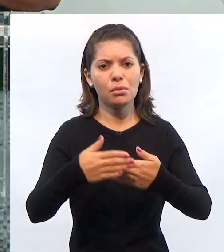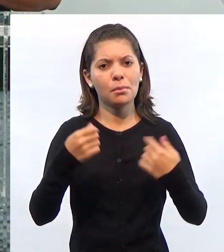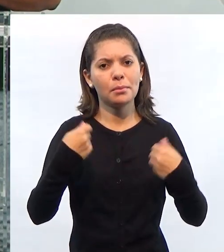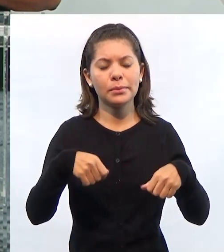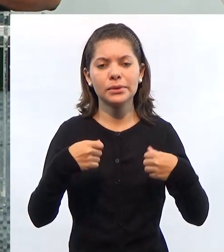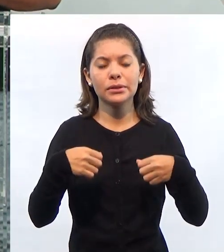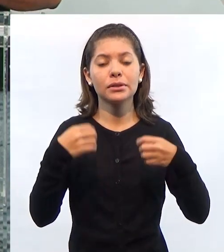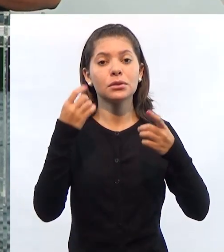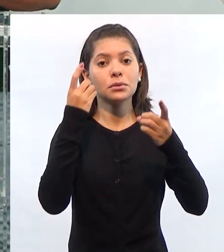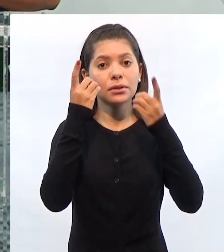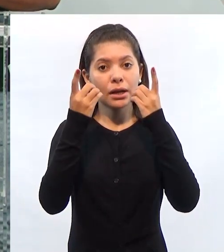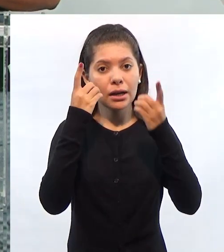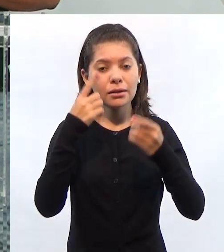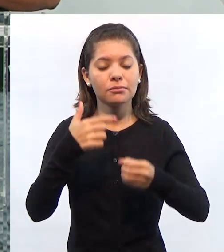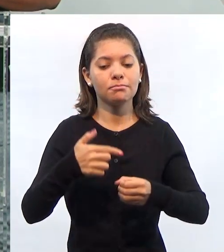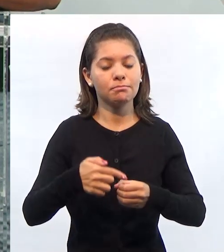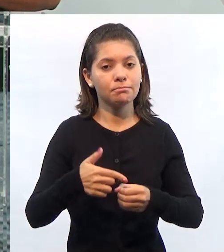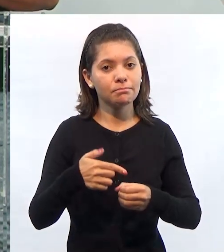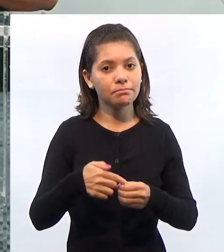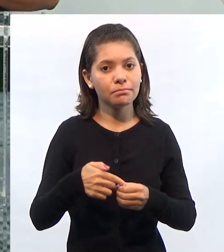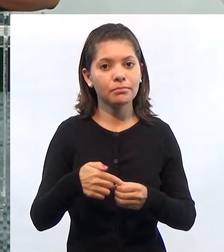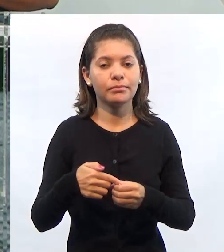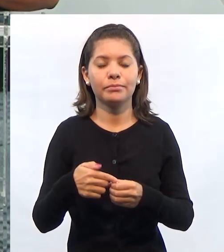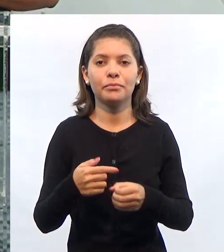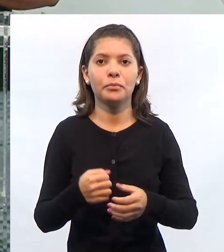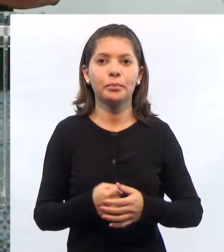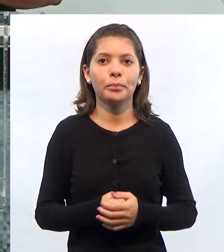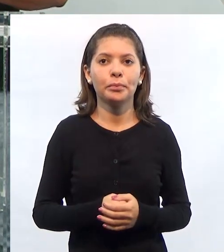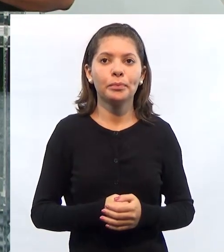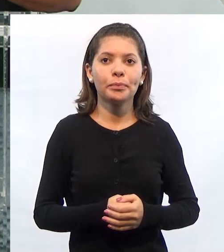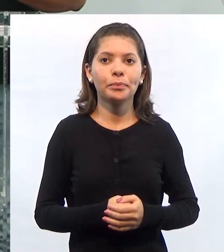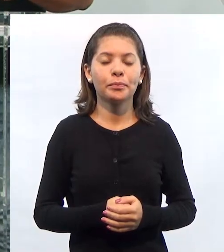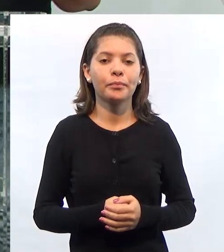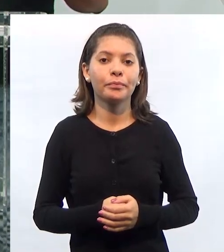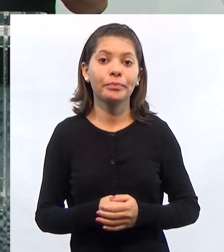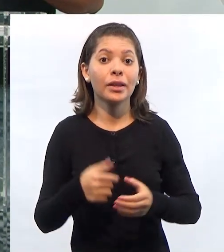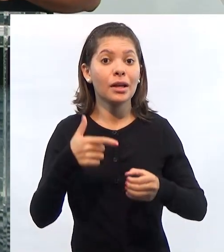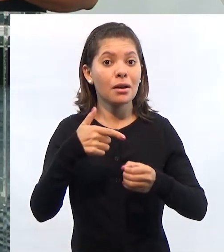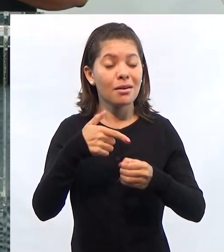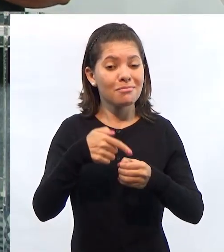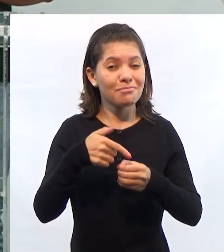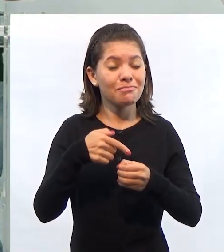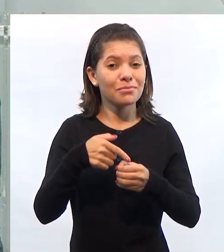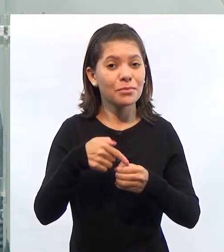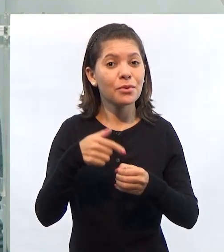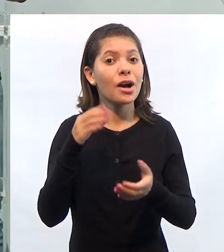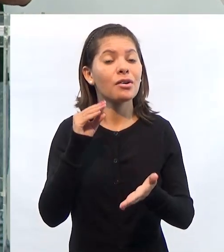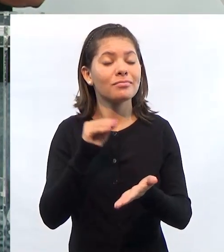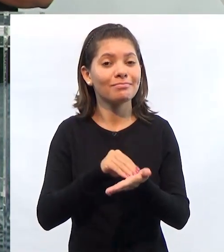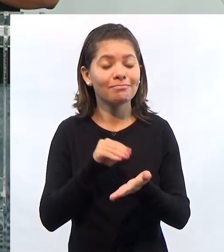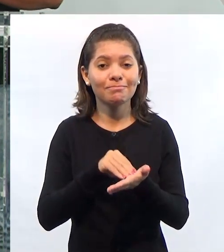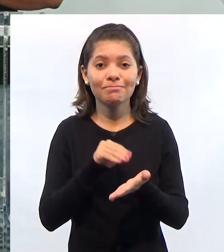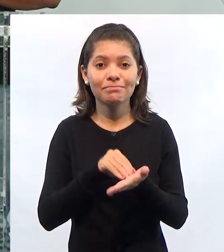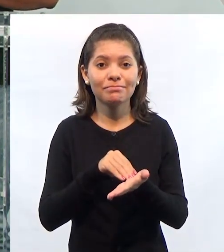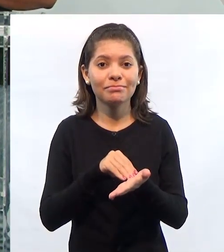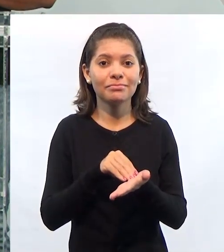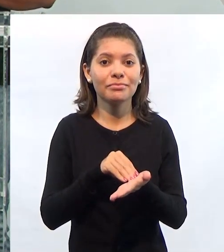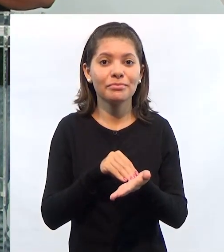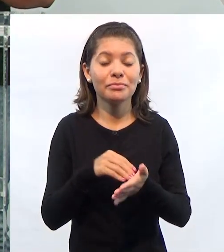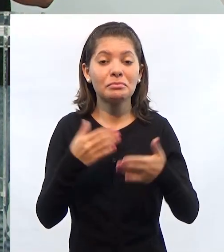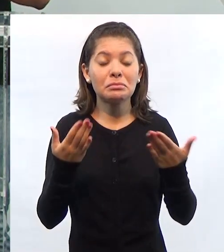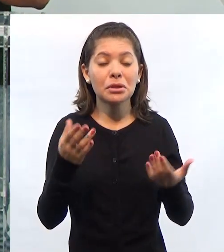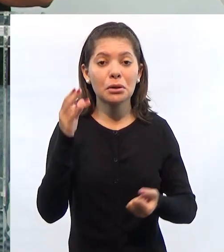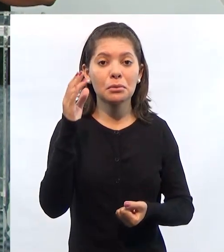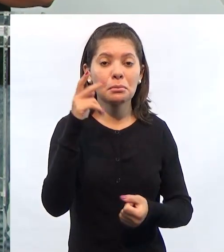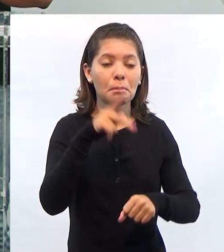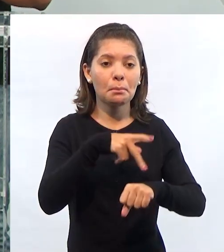cidades brasileiras precisam de petróleo, precisam de combustíveis. Se o combustível faltar,